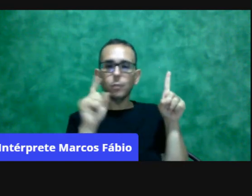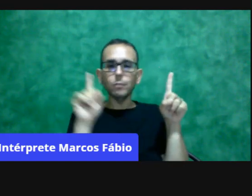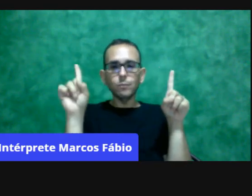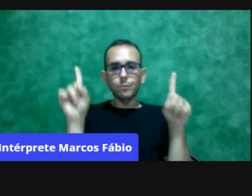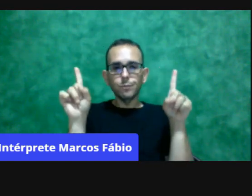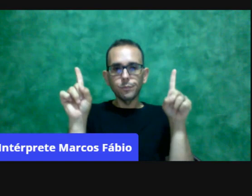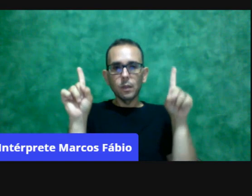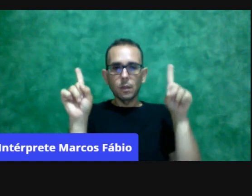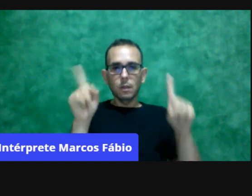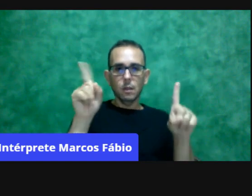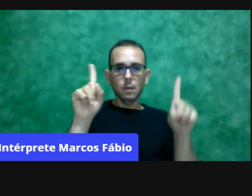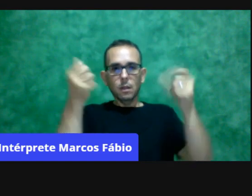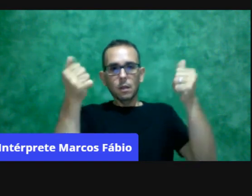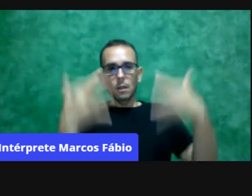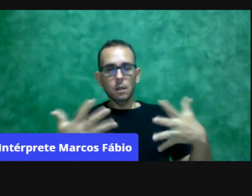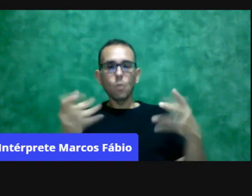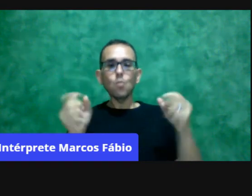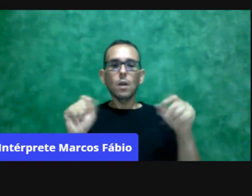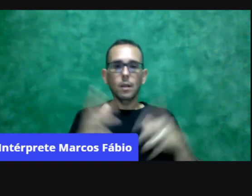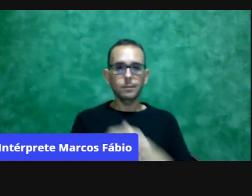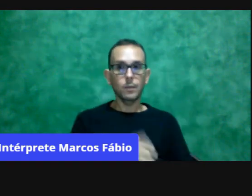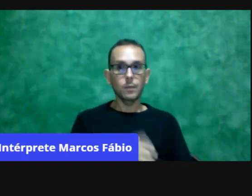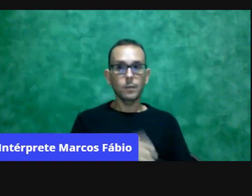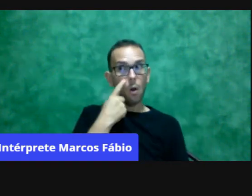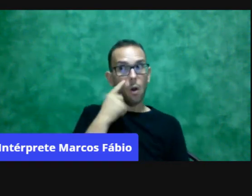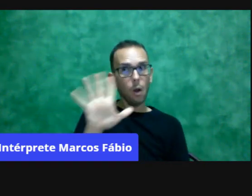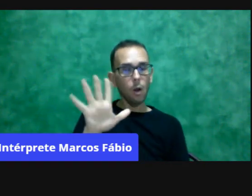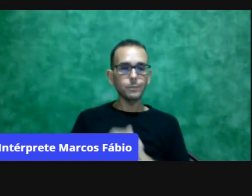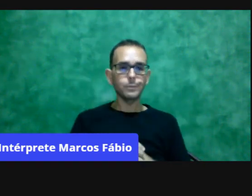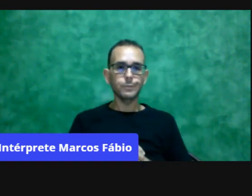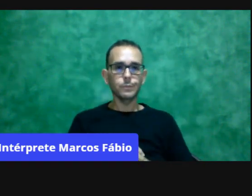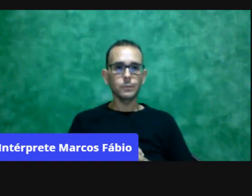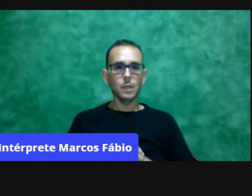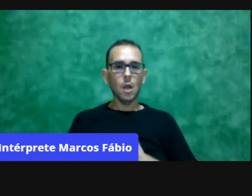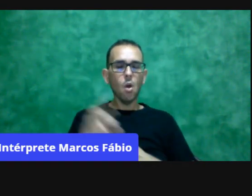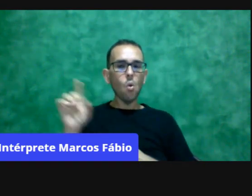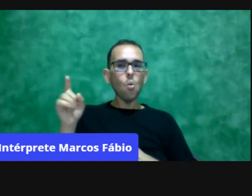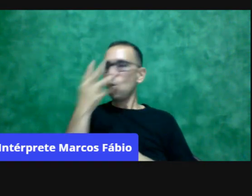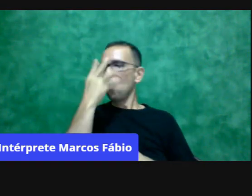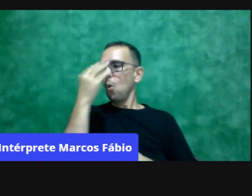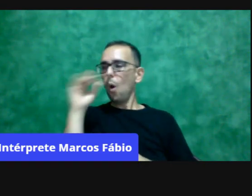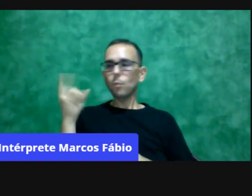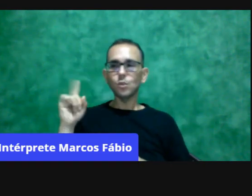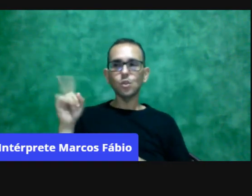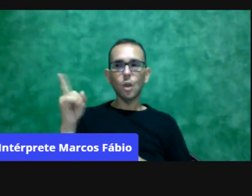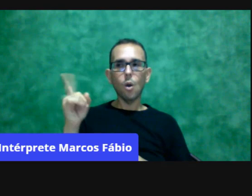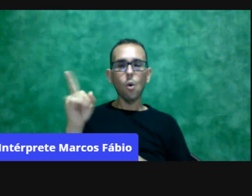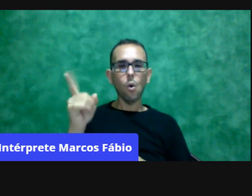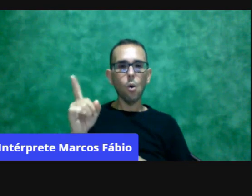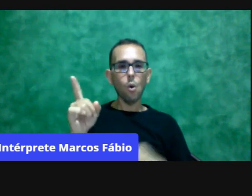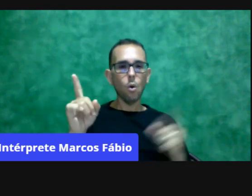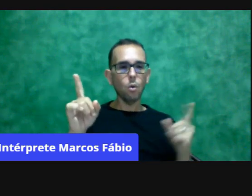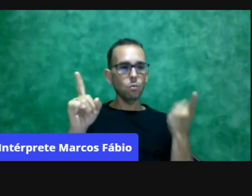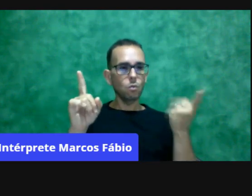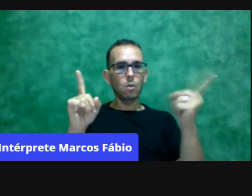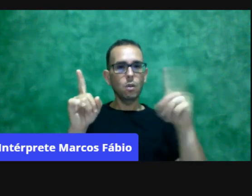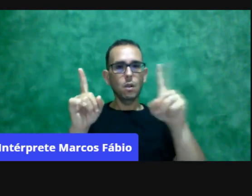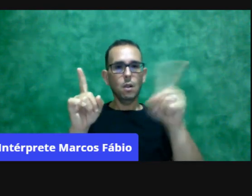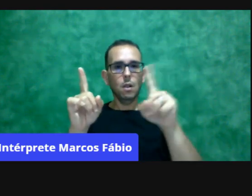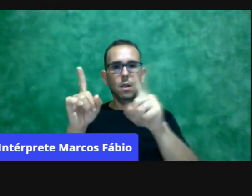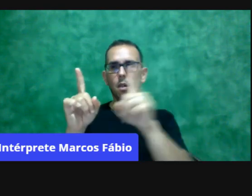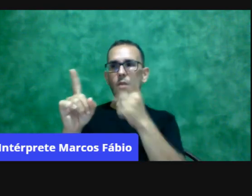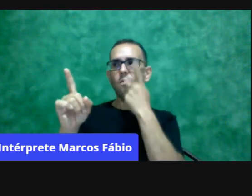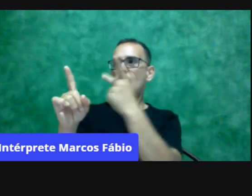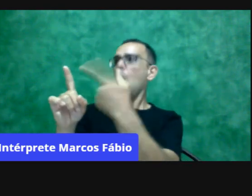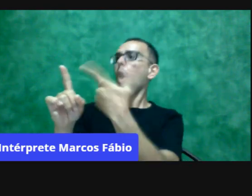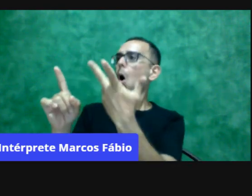para a criança. E eu faço o seguinte, ó, dá uma olhada. O lobo chegou e o lobo pegou o porquinho e o porquinho falou,